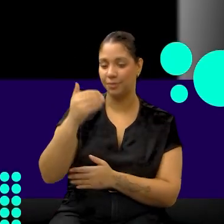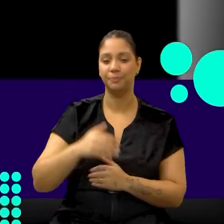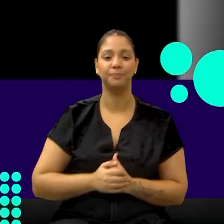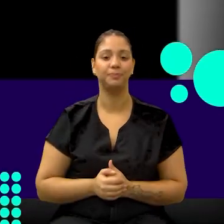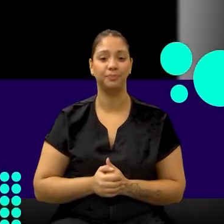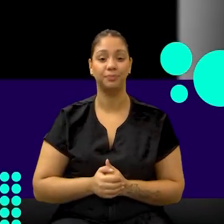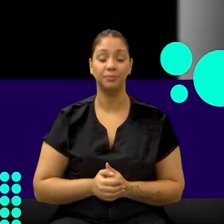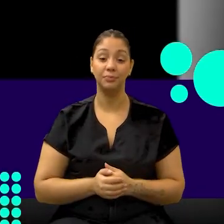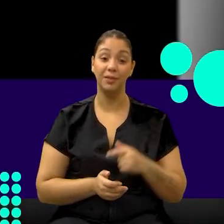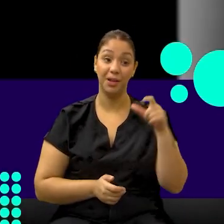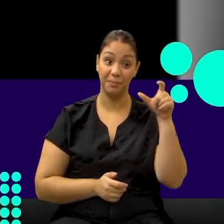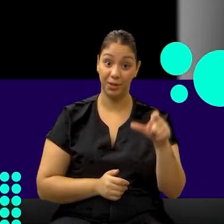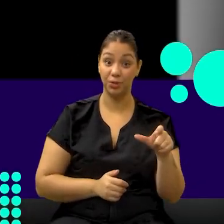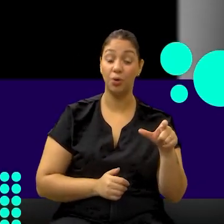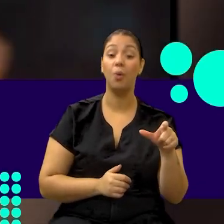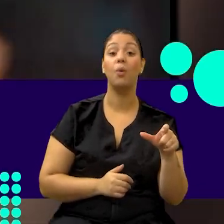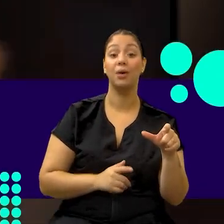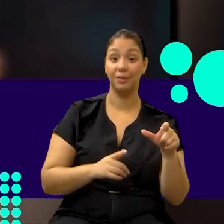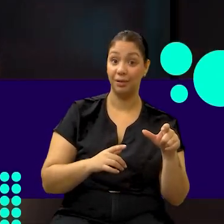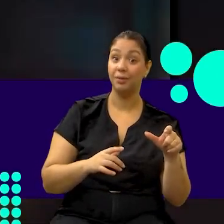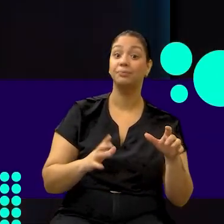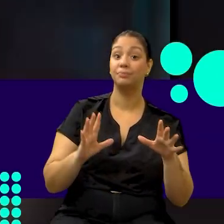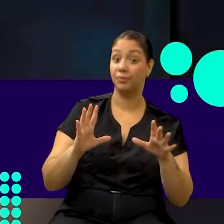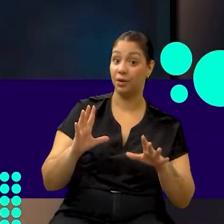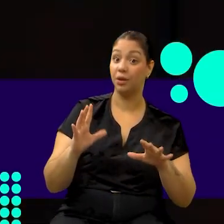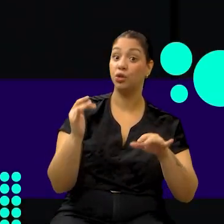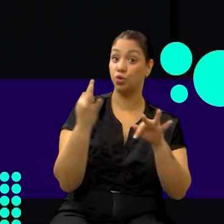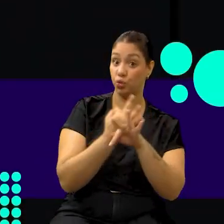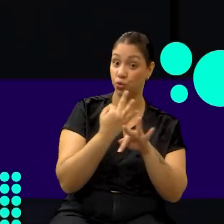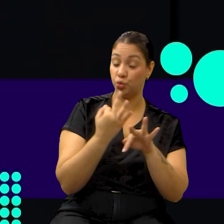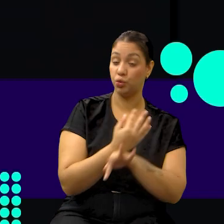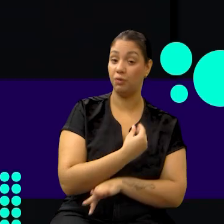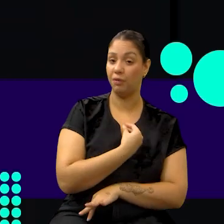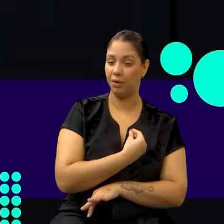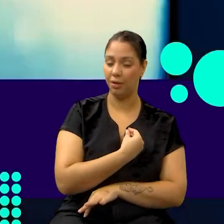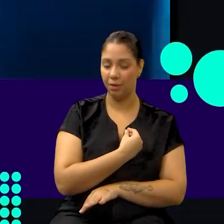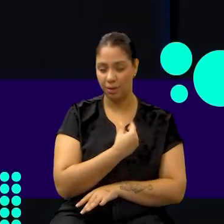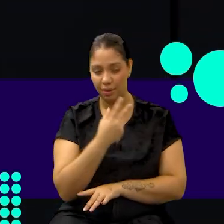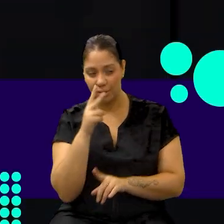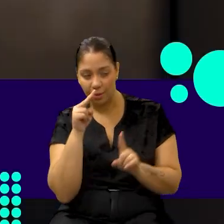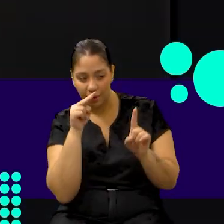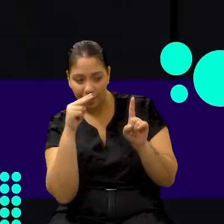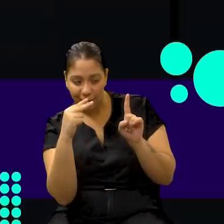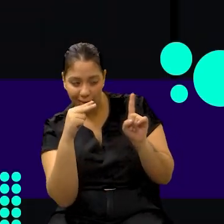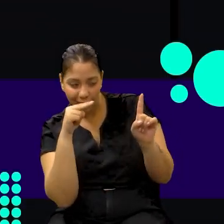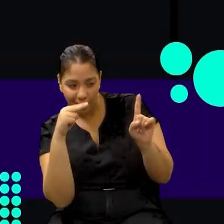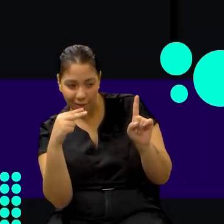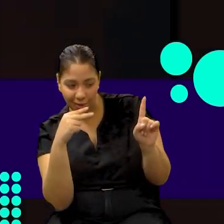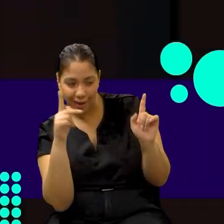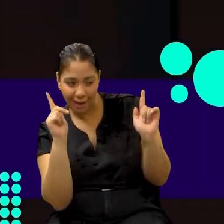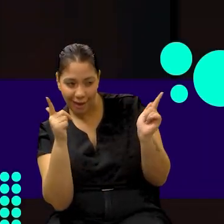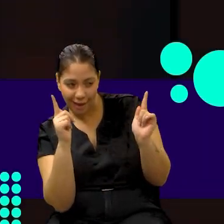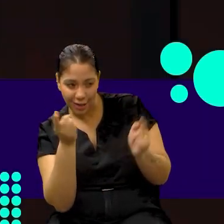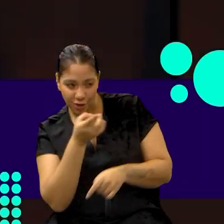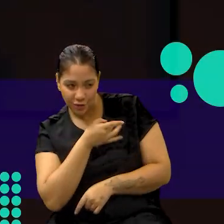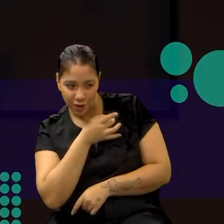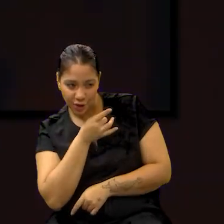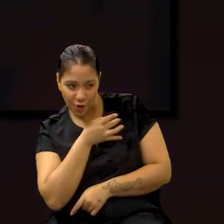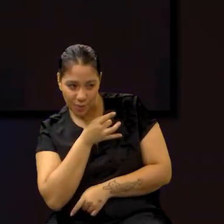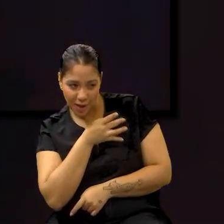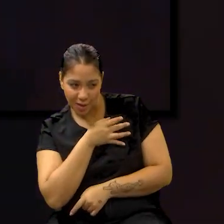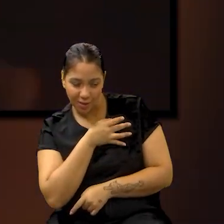famosas do mundo. E Kirby, que sobreviveu em Pânico 4, também está na mira do assassino, que se diverte com o medo.